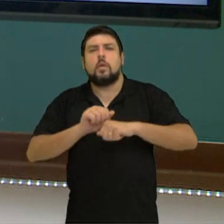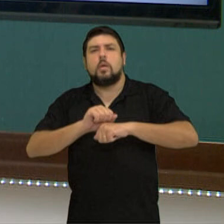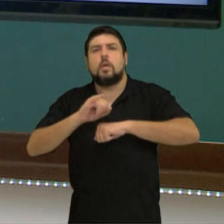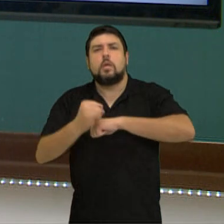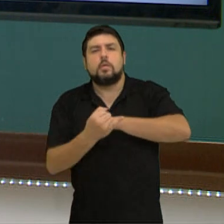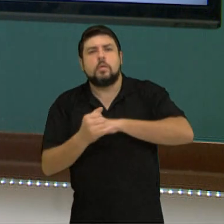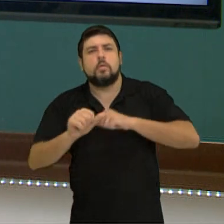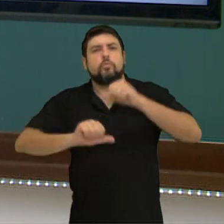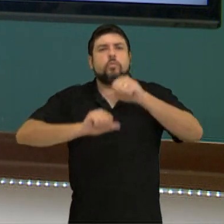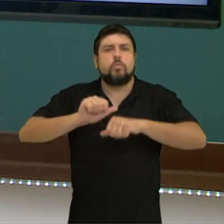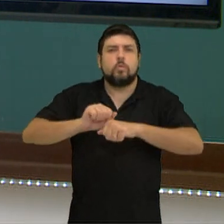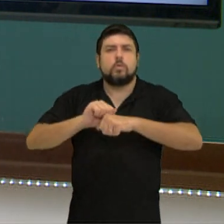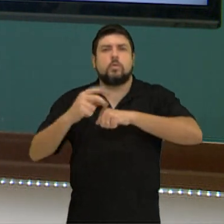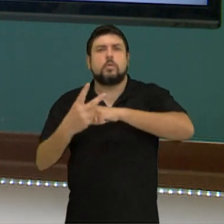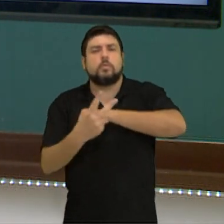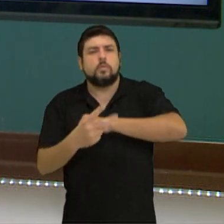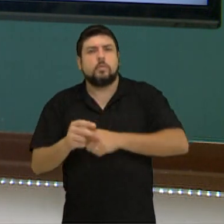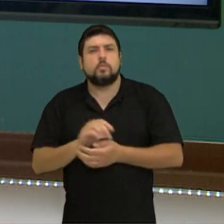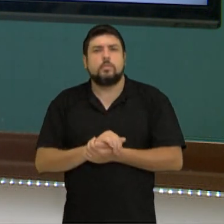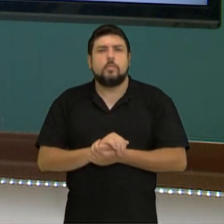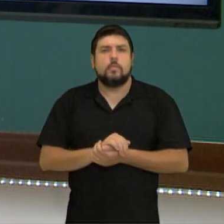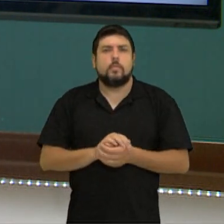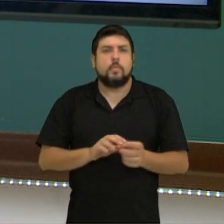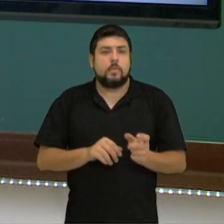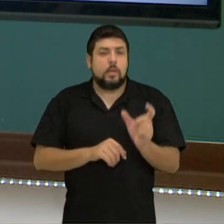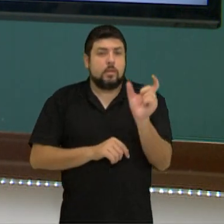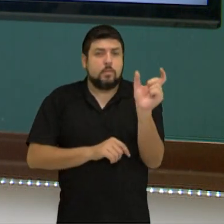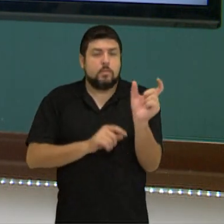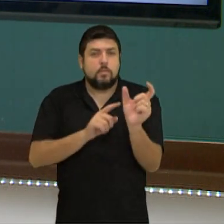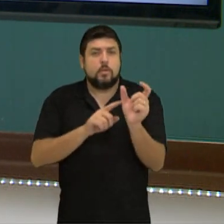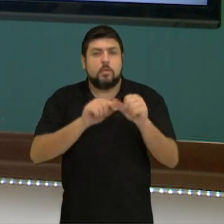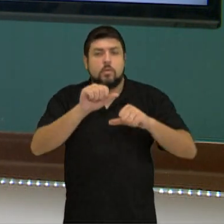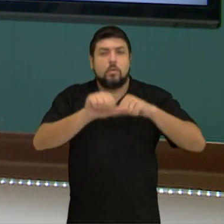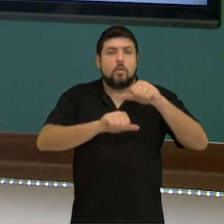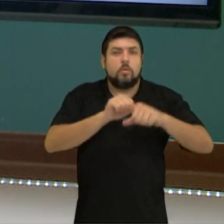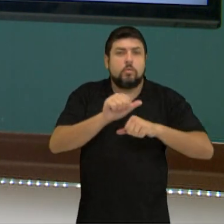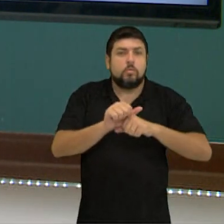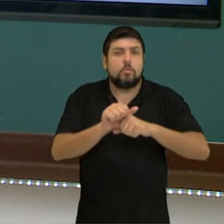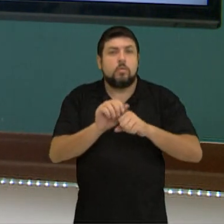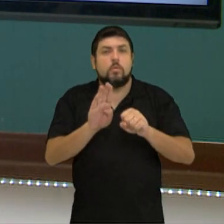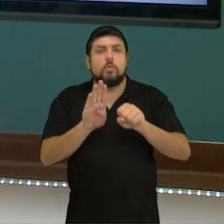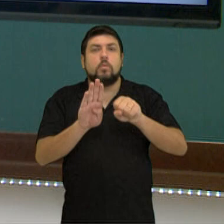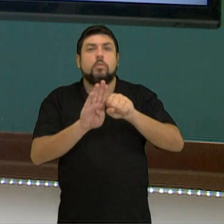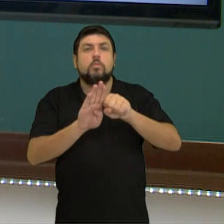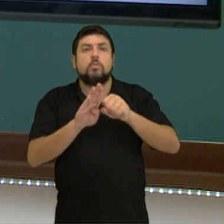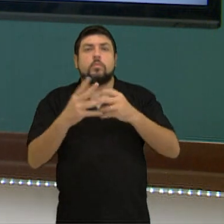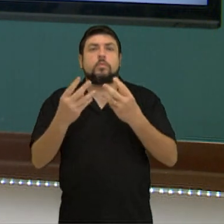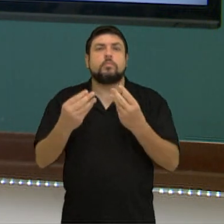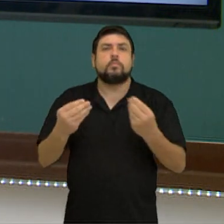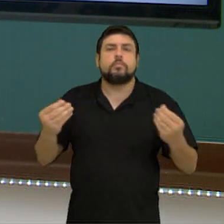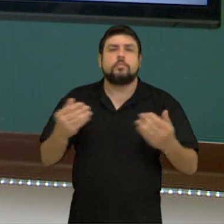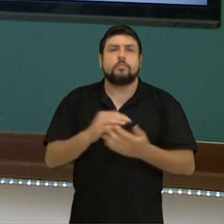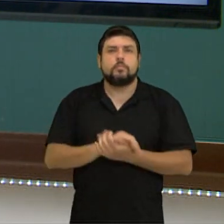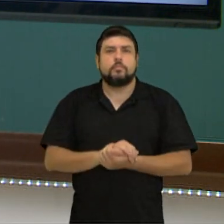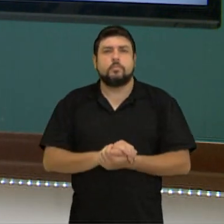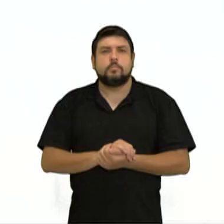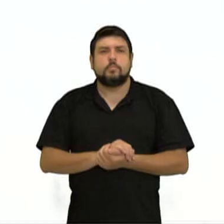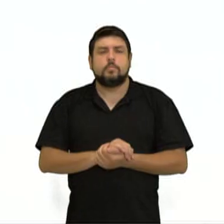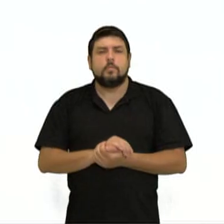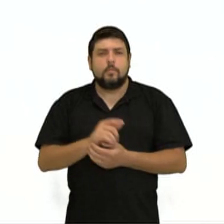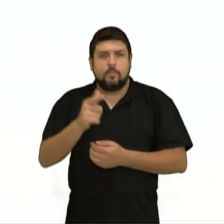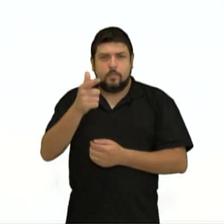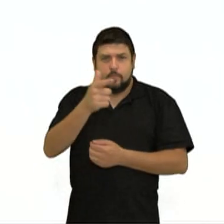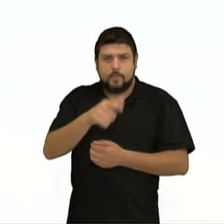advérbio, transformei uma palavra num substantivo abstrato, como outros acontecem aí, tá bom? Veja aqui mais exemplos,